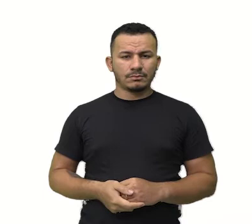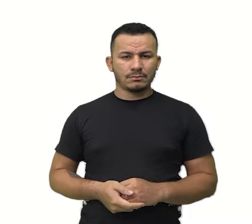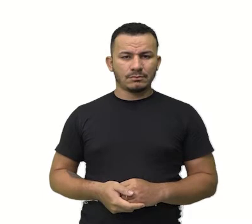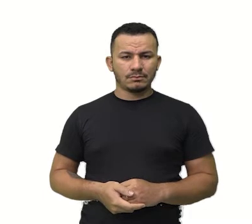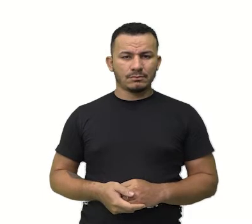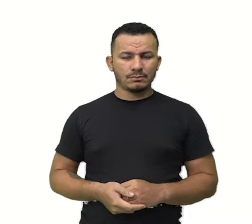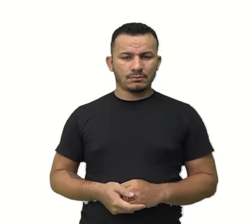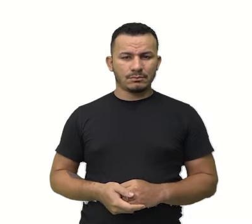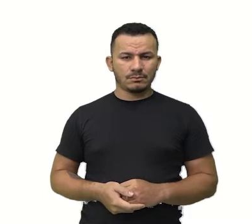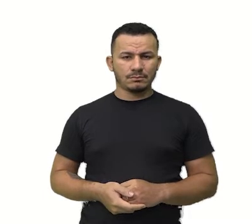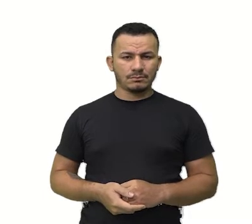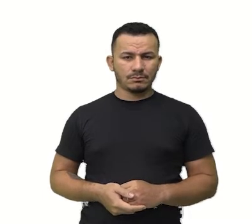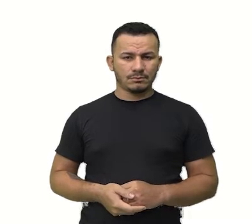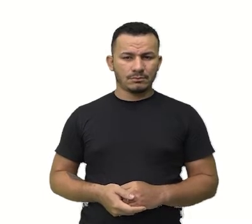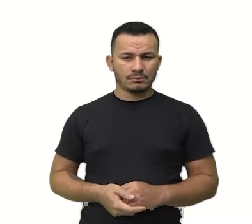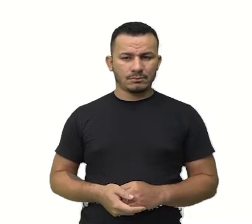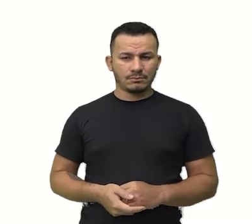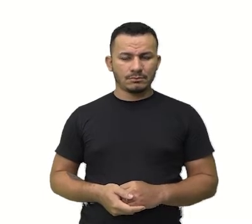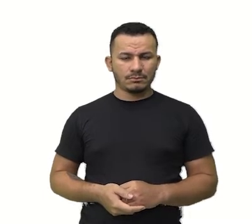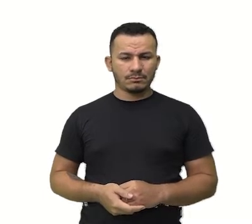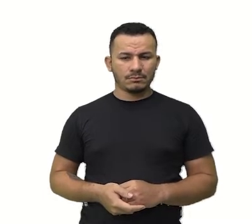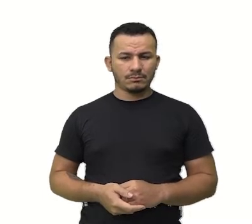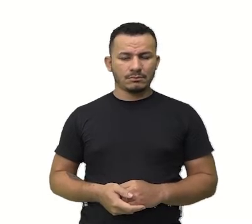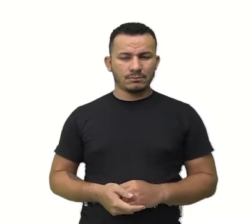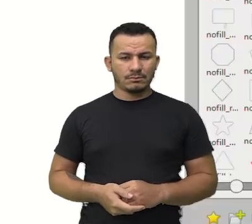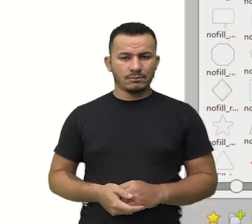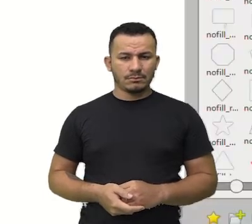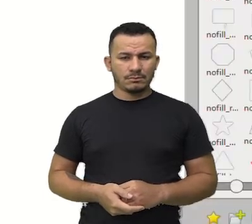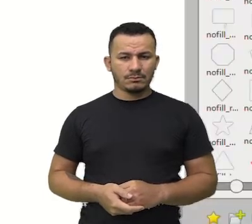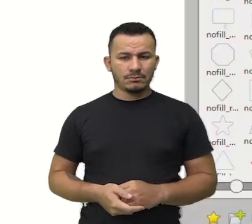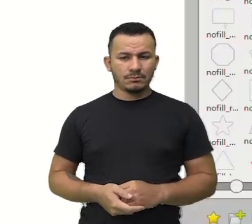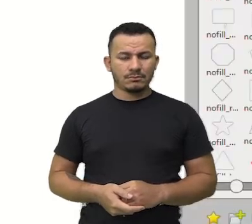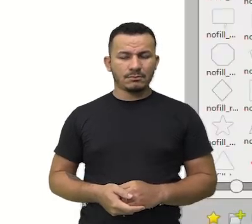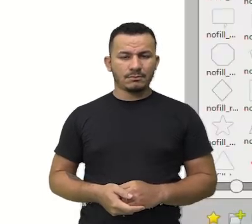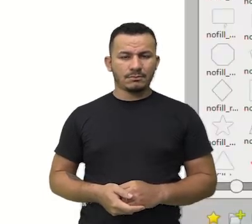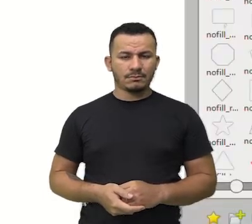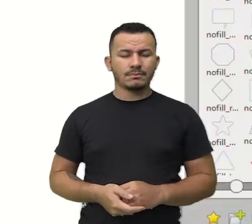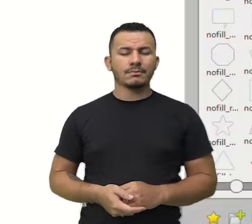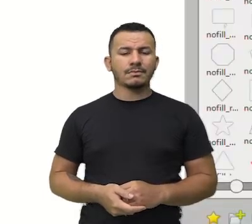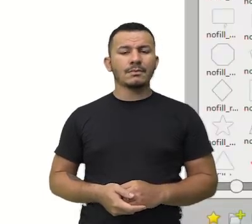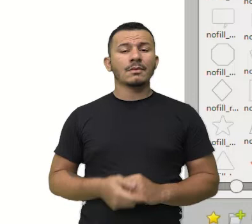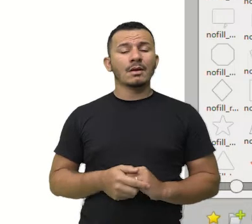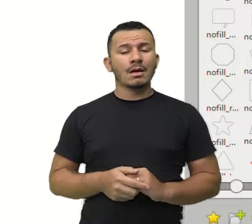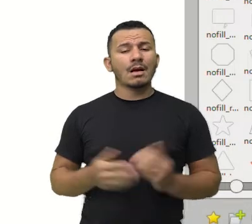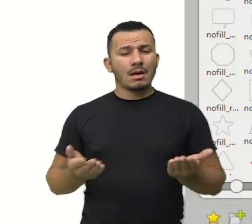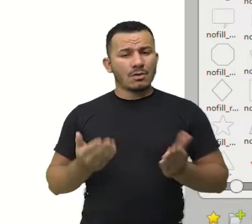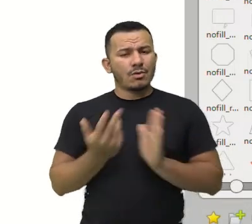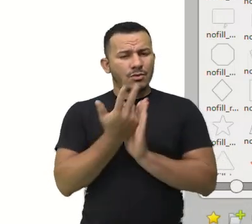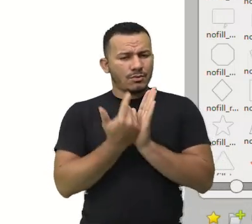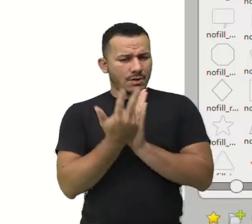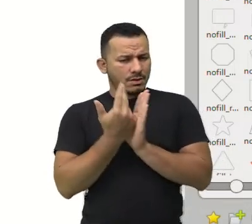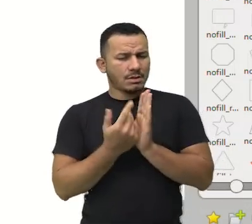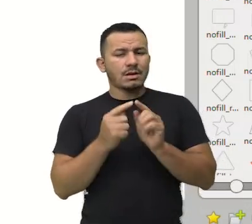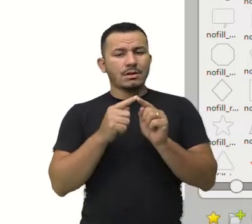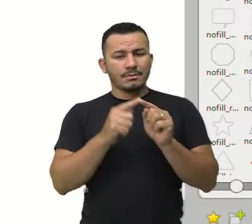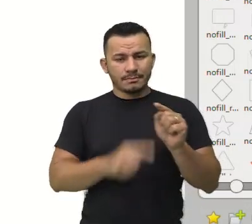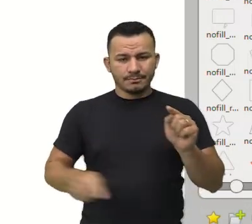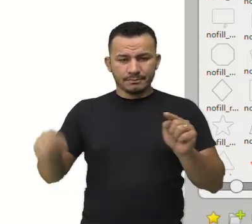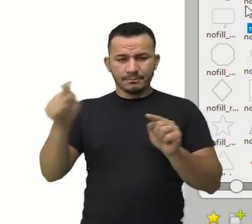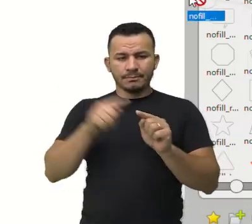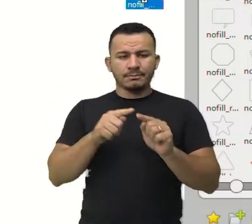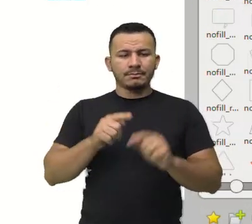simples, né? Nós vamos calcular aqui algumas circunferências dado o raio, tá bom? O professor vai colocar aqui uma